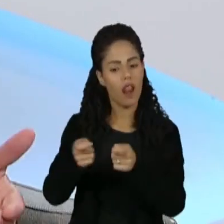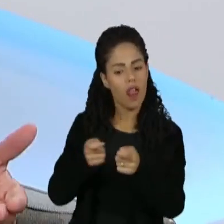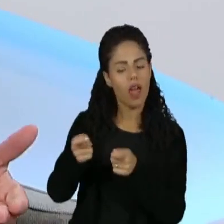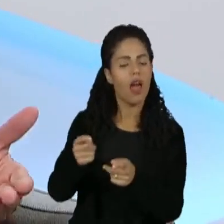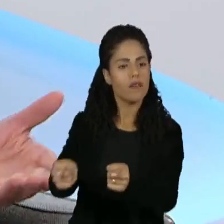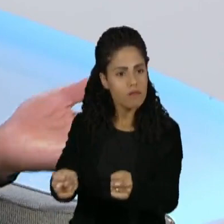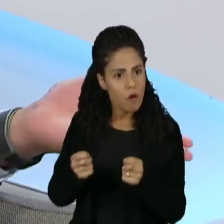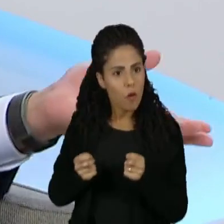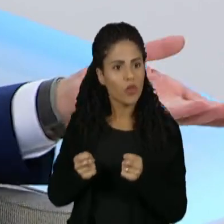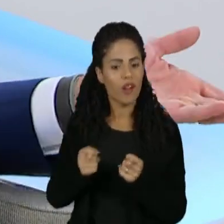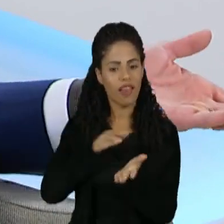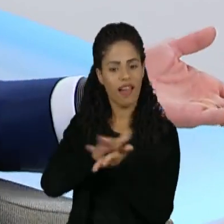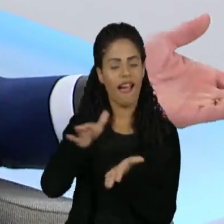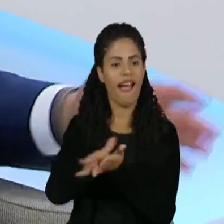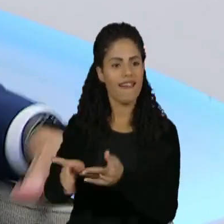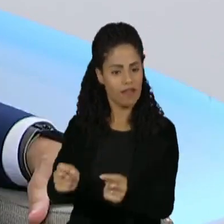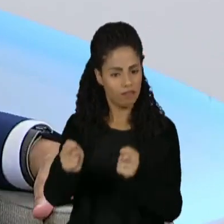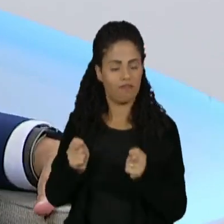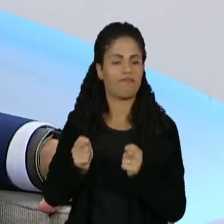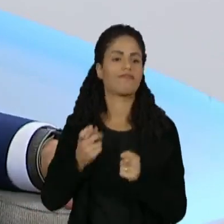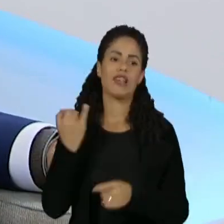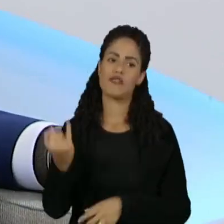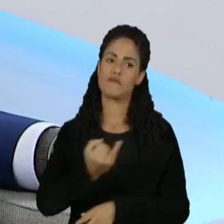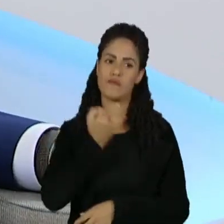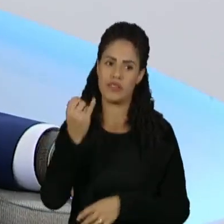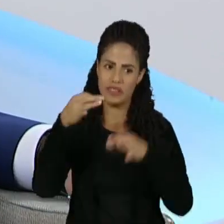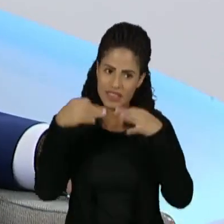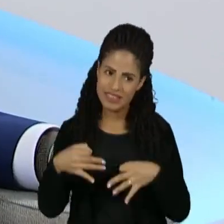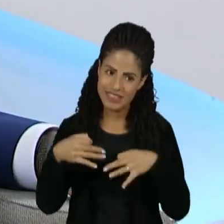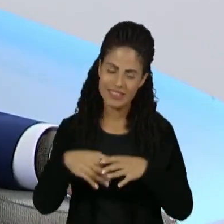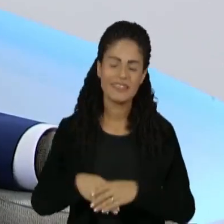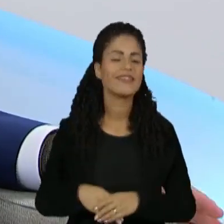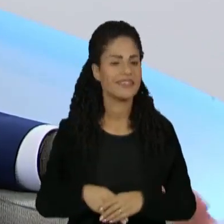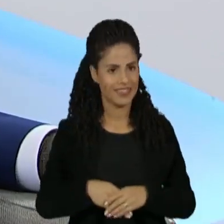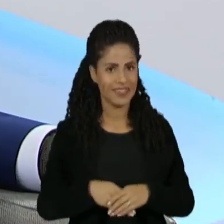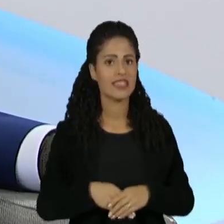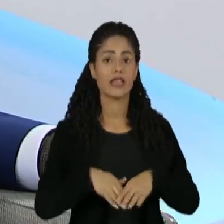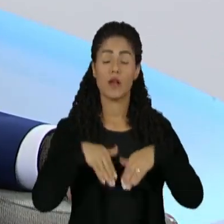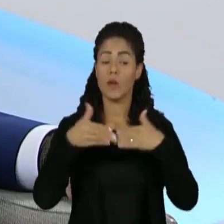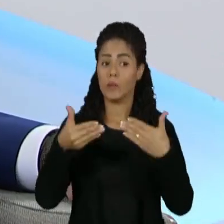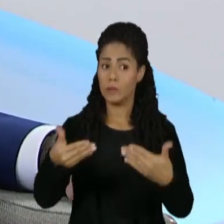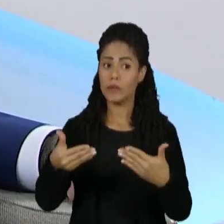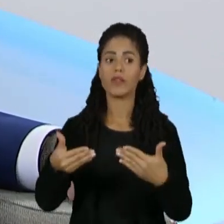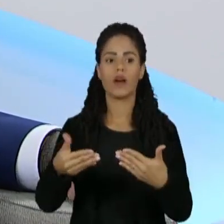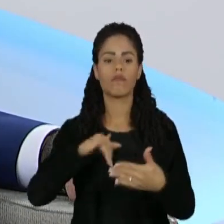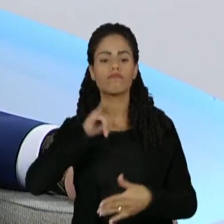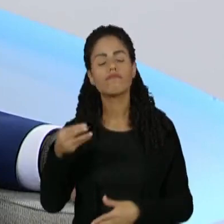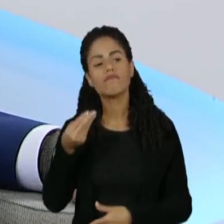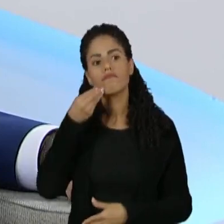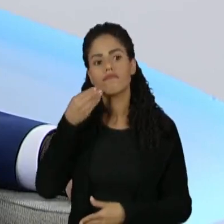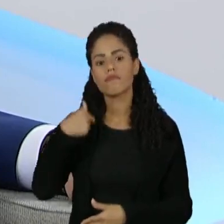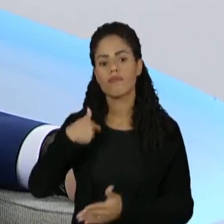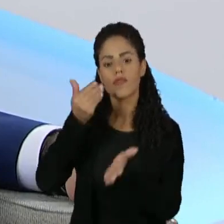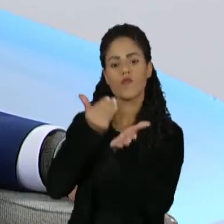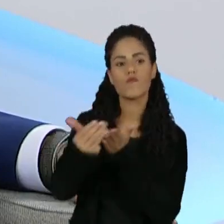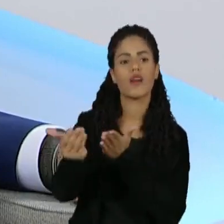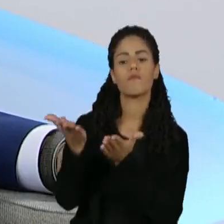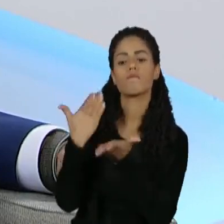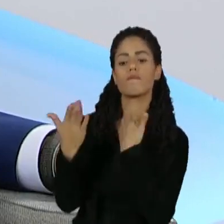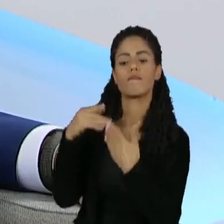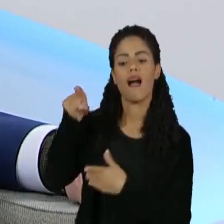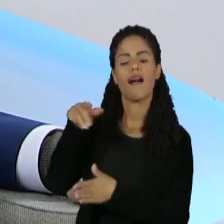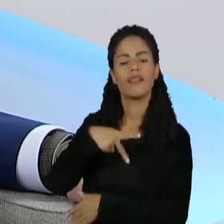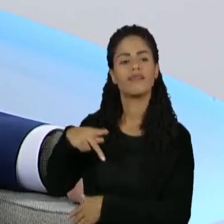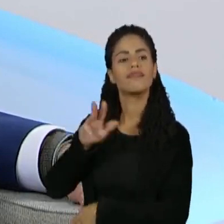do que não ter nenhum. Foi o fiel da balança até, né, naquela votação. Exatamente. Então, foi a oportunidade que eu conversei com o presidente Lula.